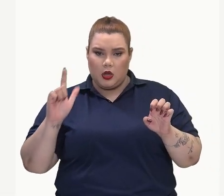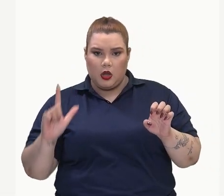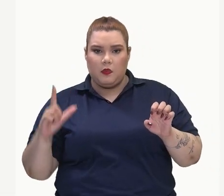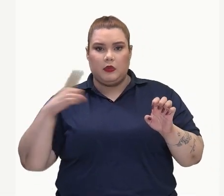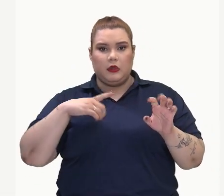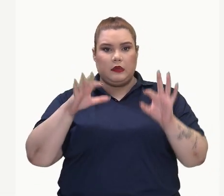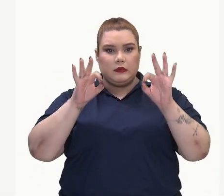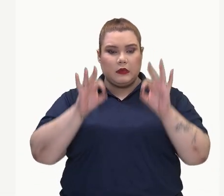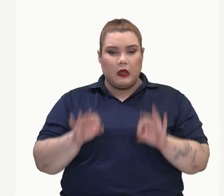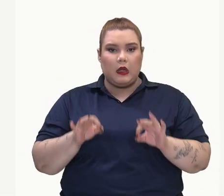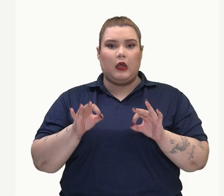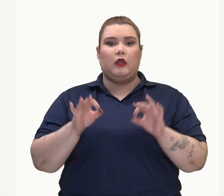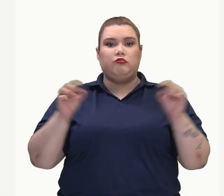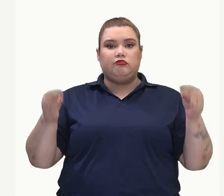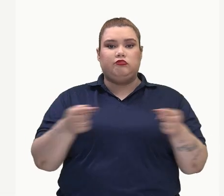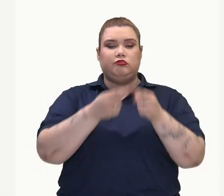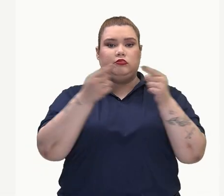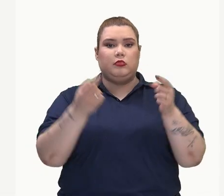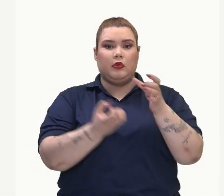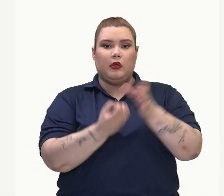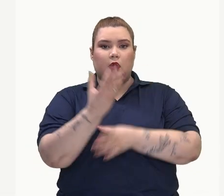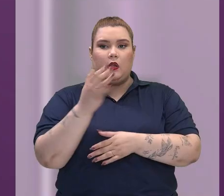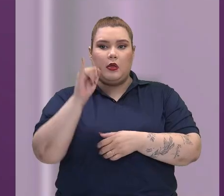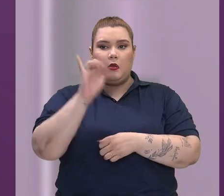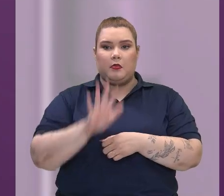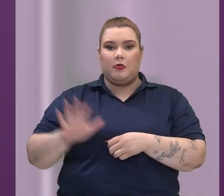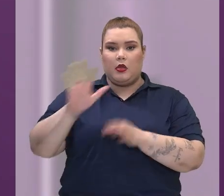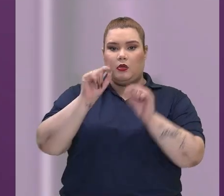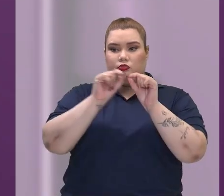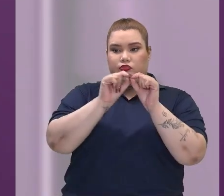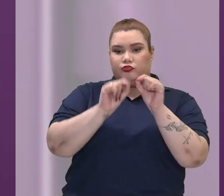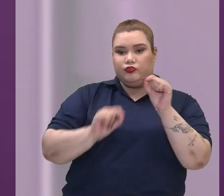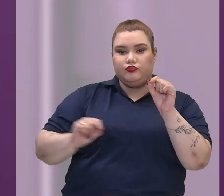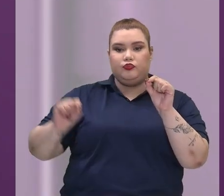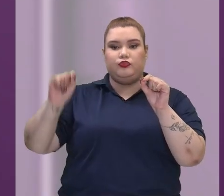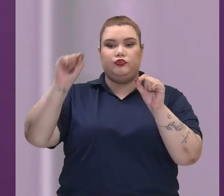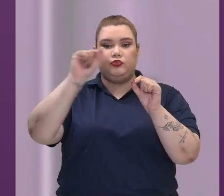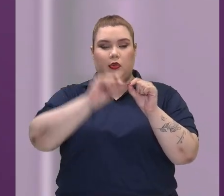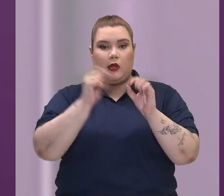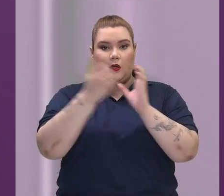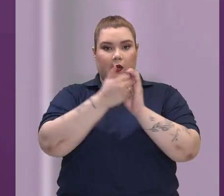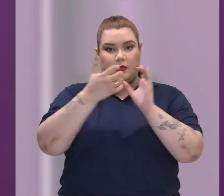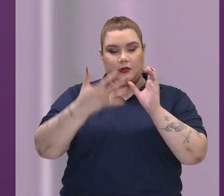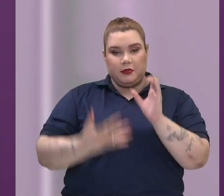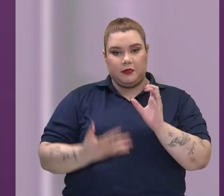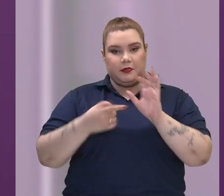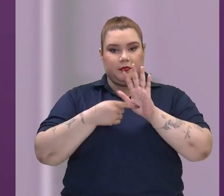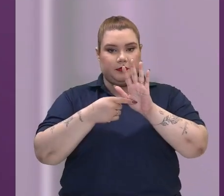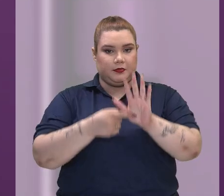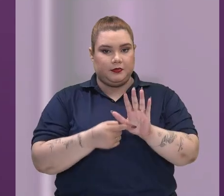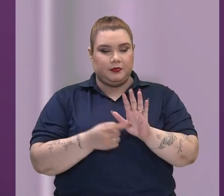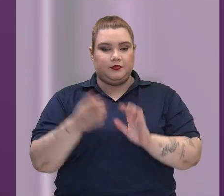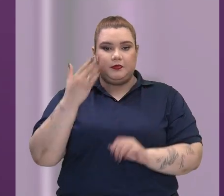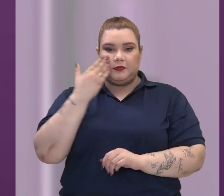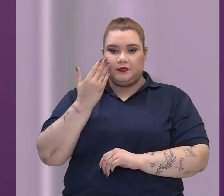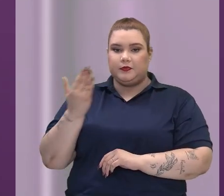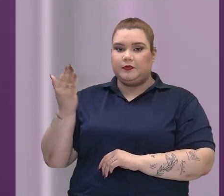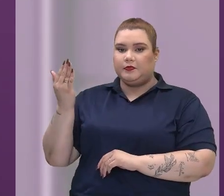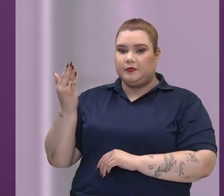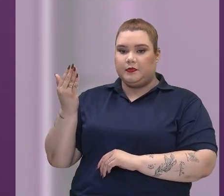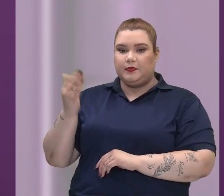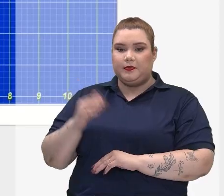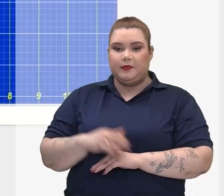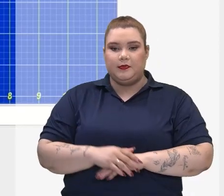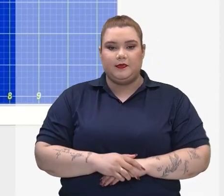realmente vai gerar uma circunferência de acordo com as características que foram dadas no exemplo. Me acompanhe aí no